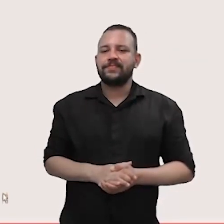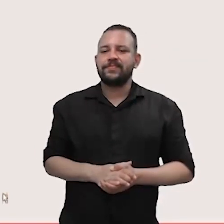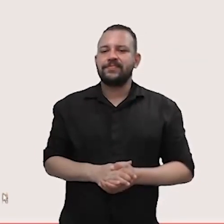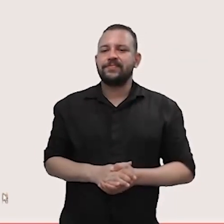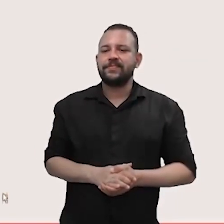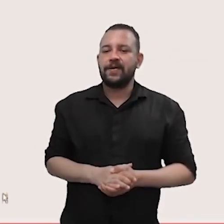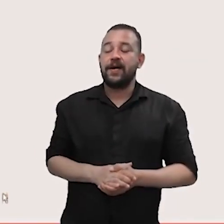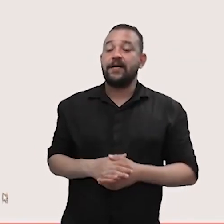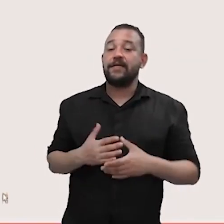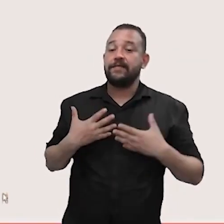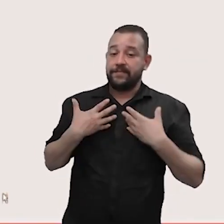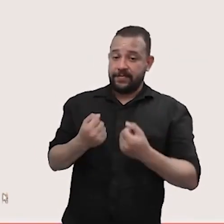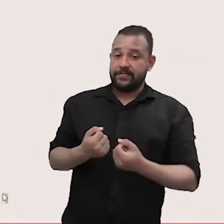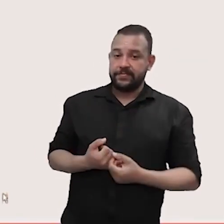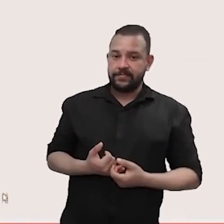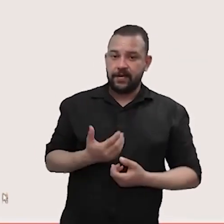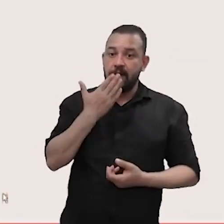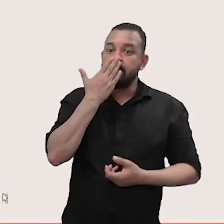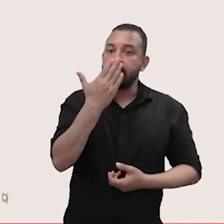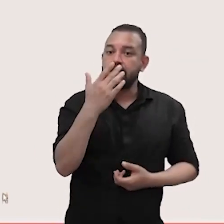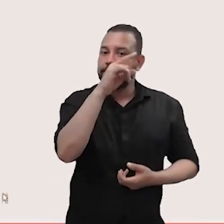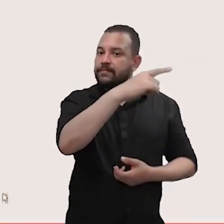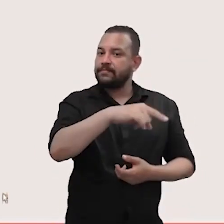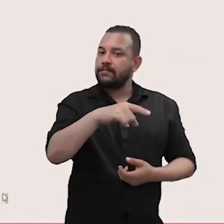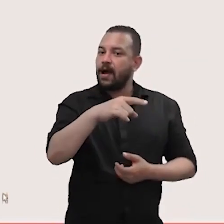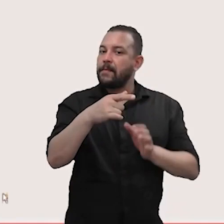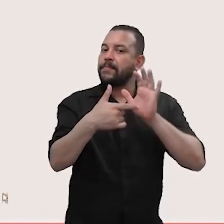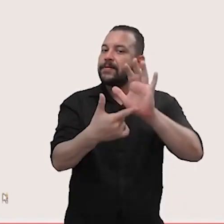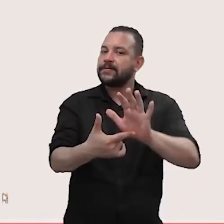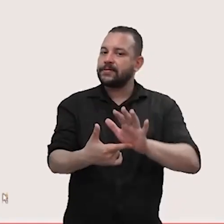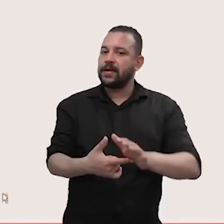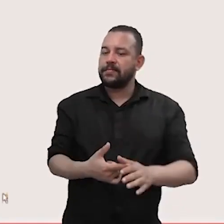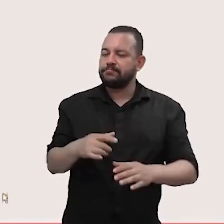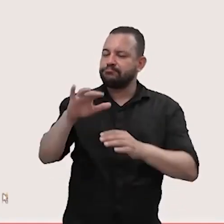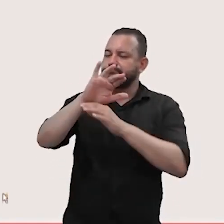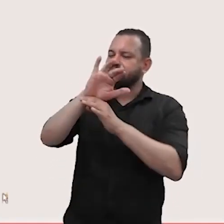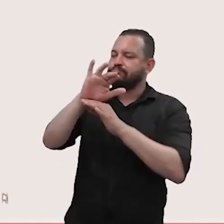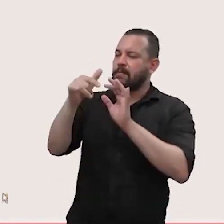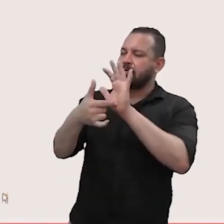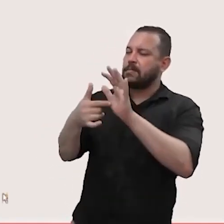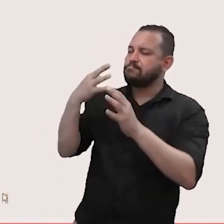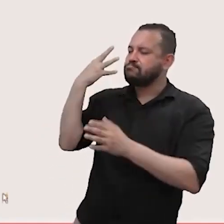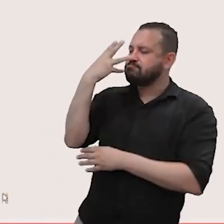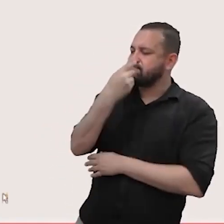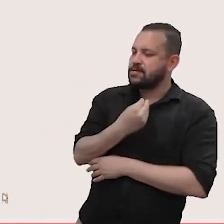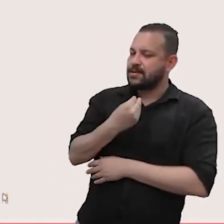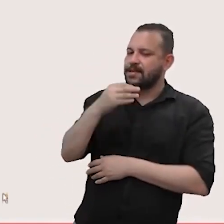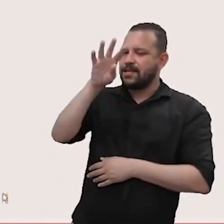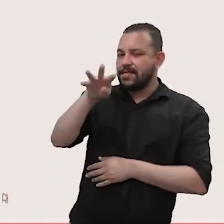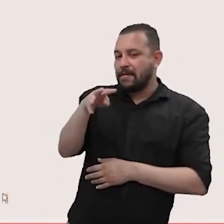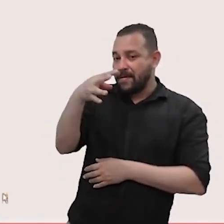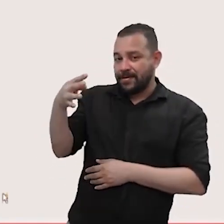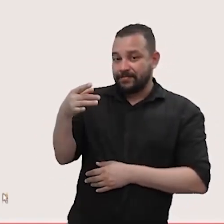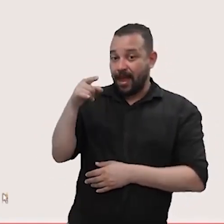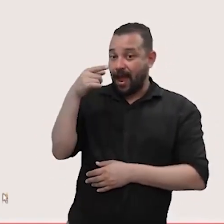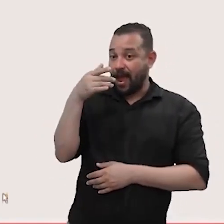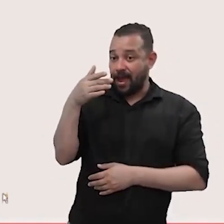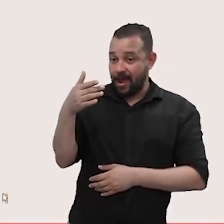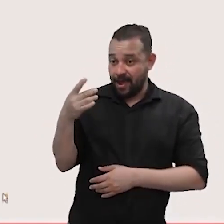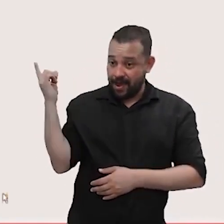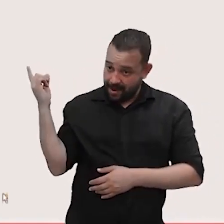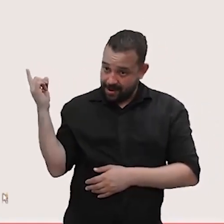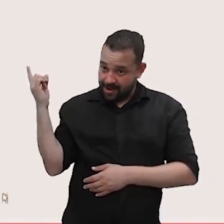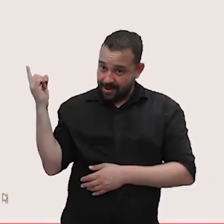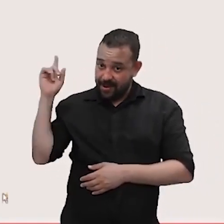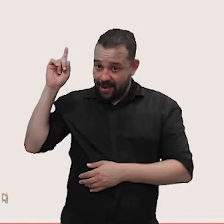E vamos lá. De cara, eu já quero apresentar para você a beldade. Veja, esta tabela é a